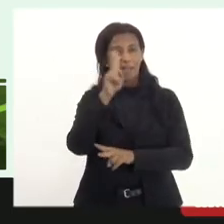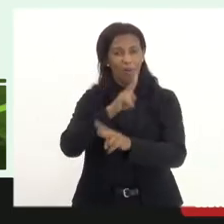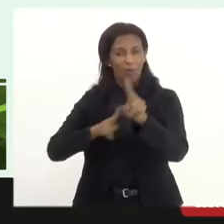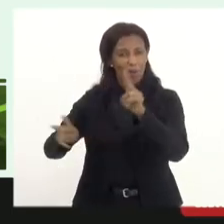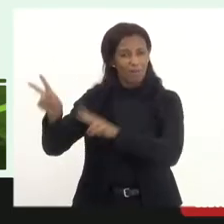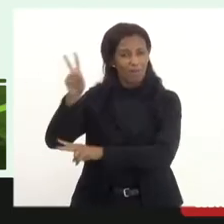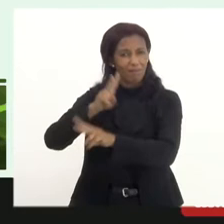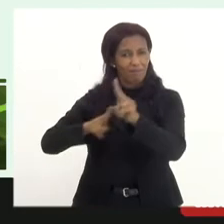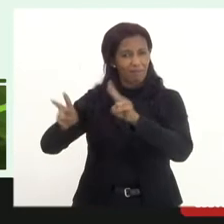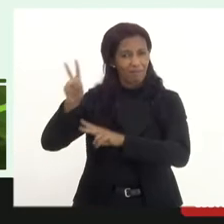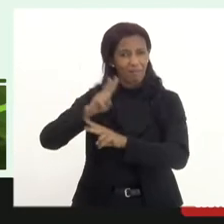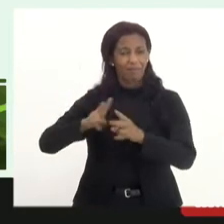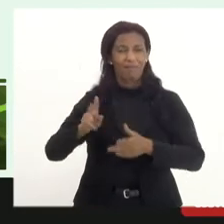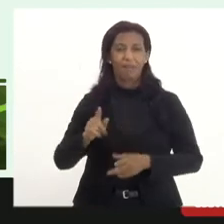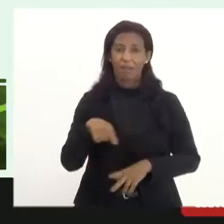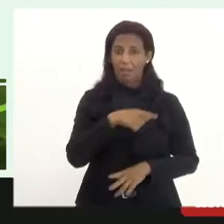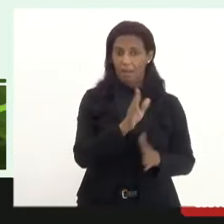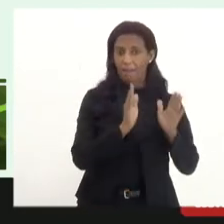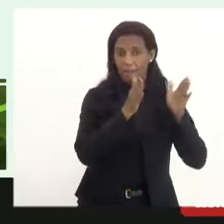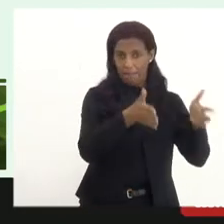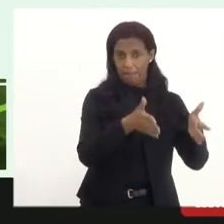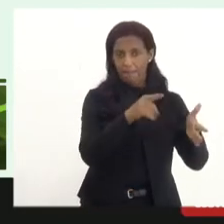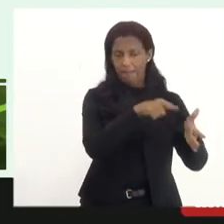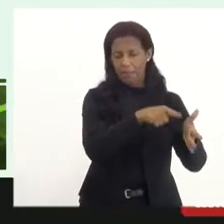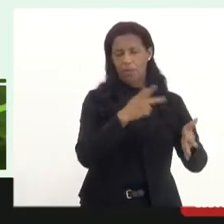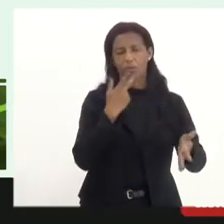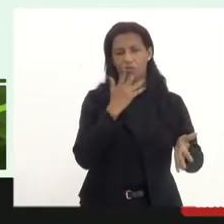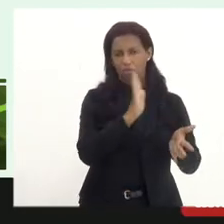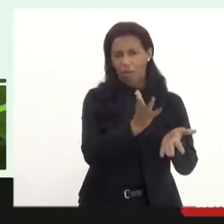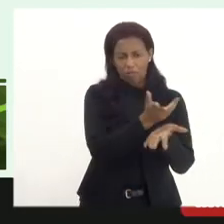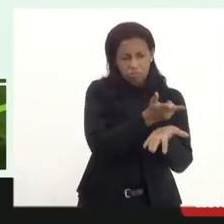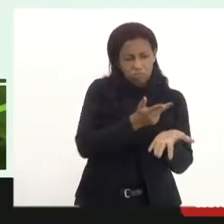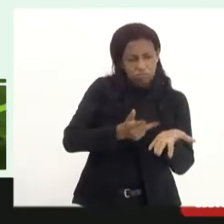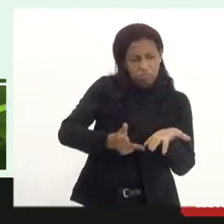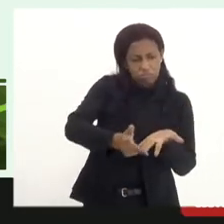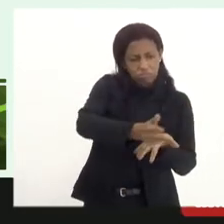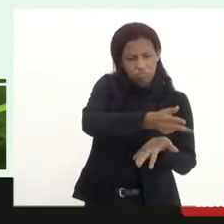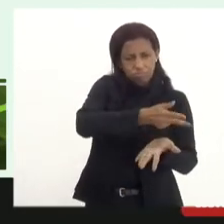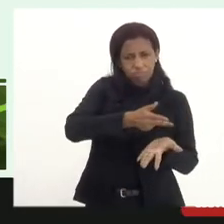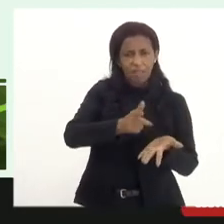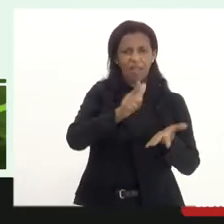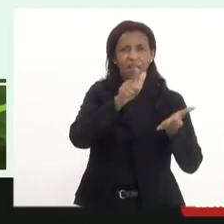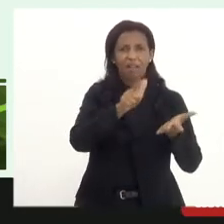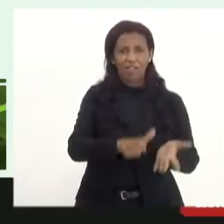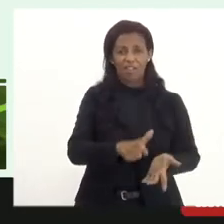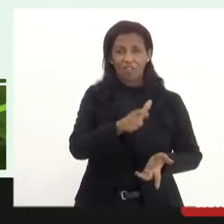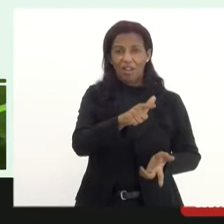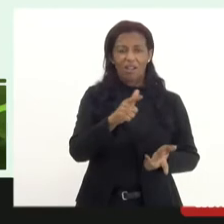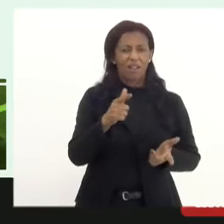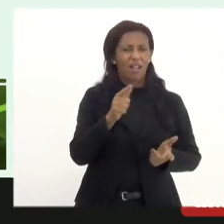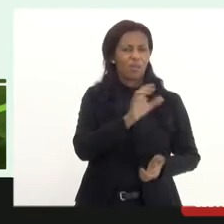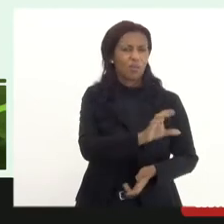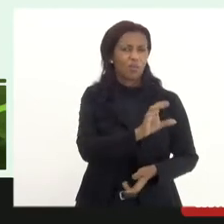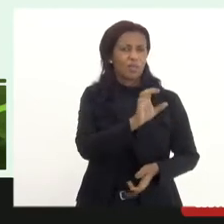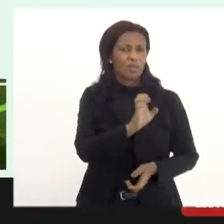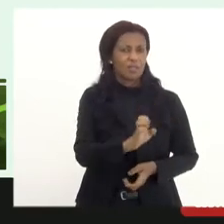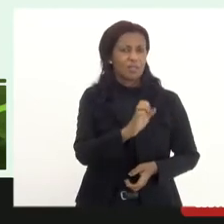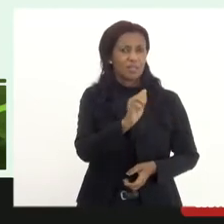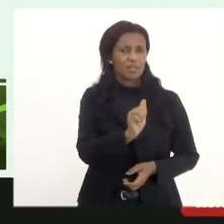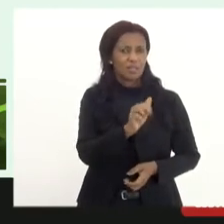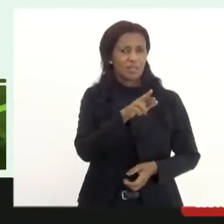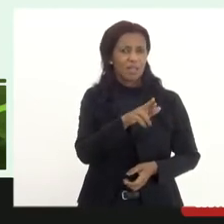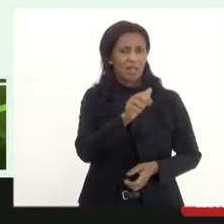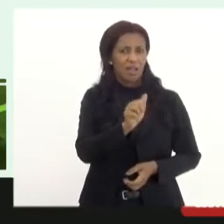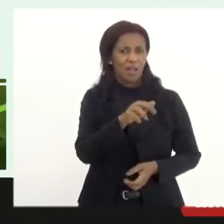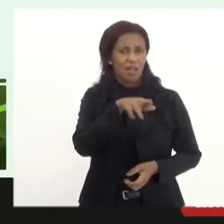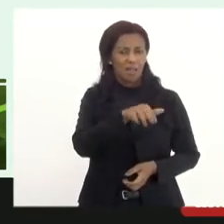solar. Nós temos uma planta lá no Quixeré, no Ceará, que é uma planta